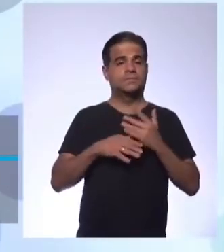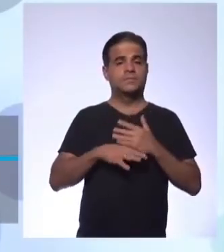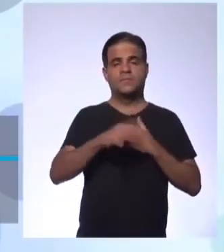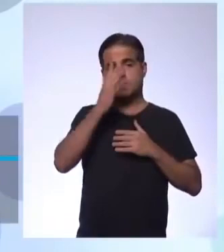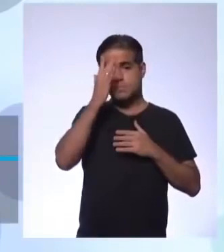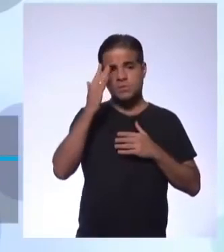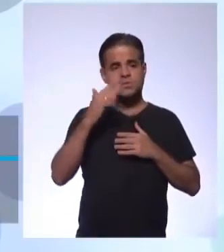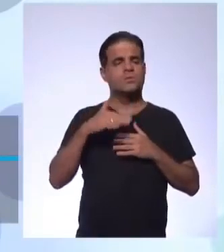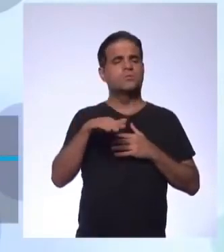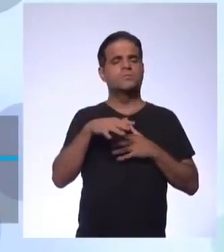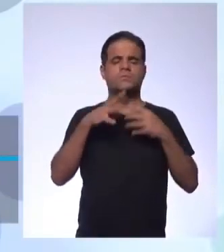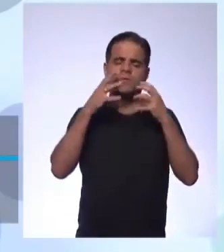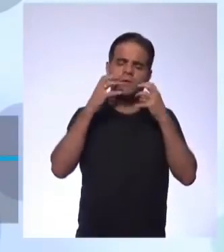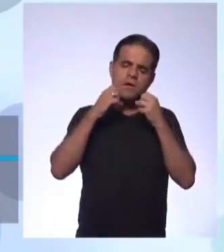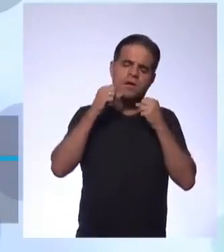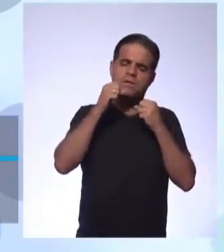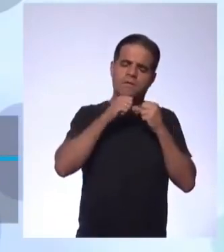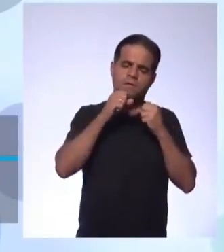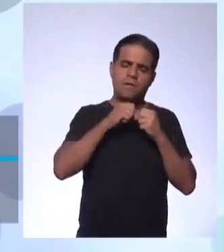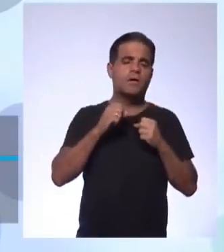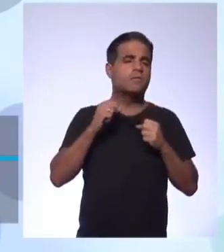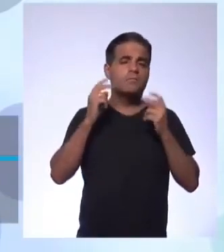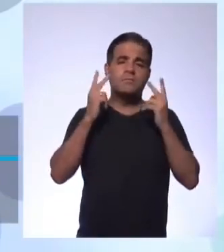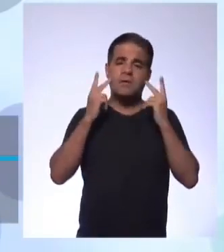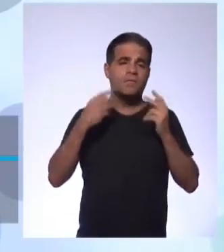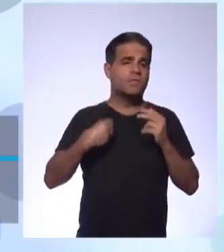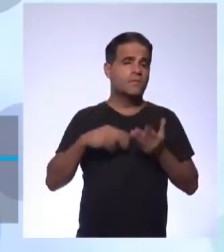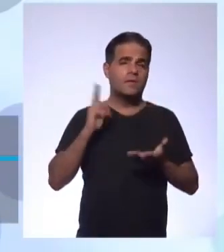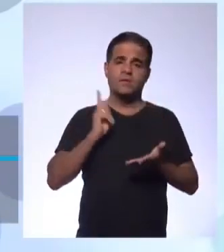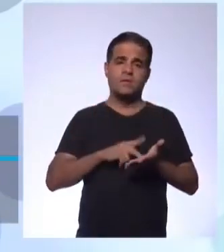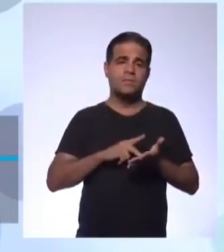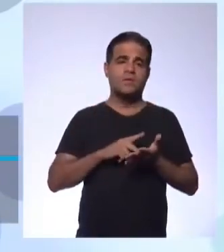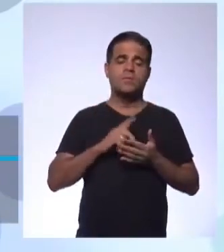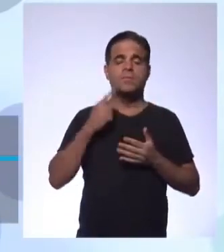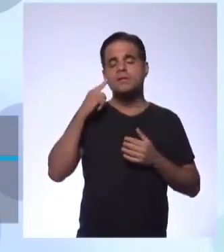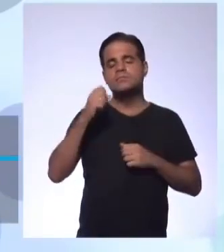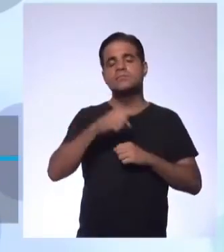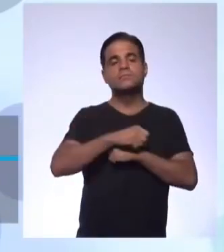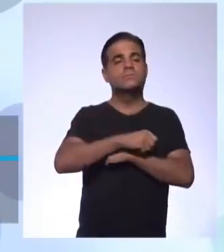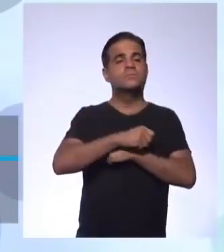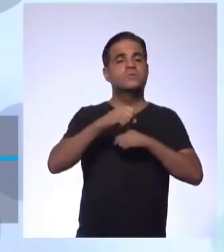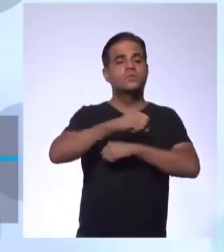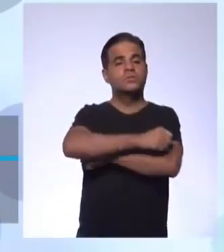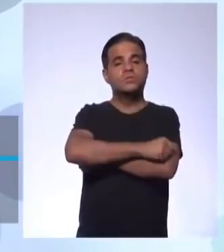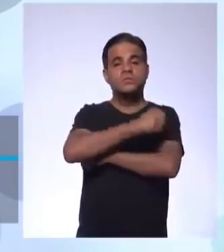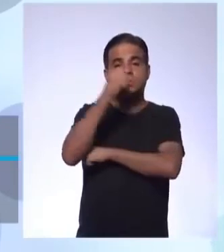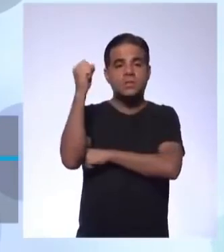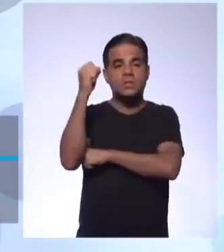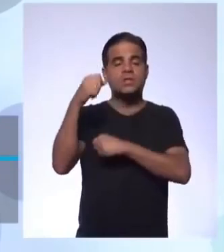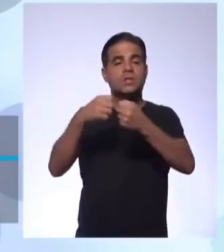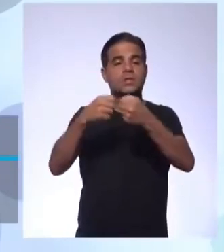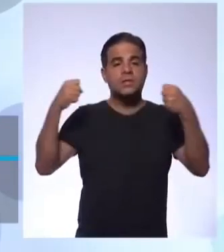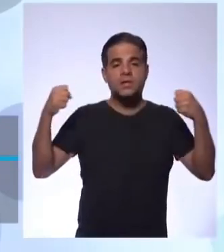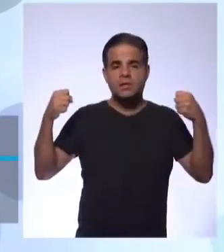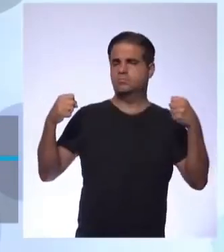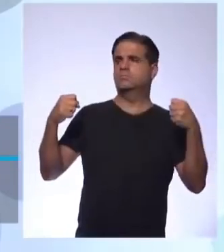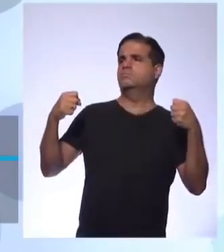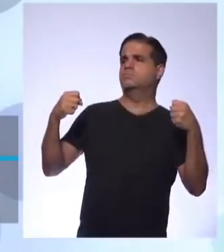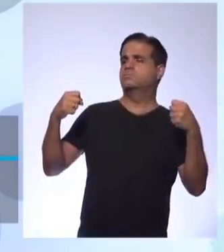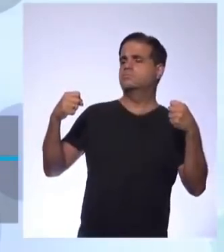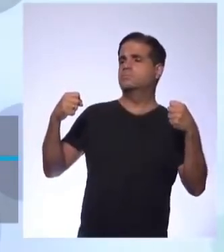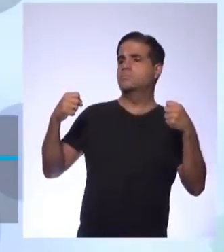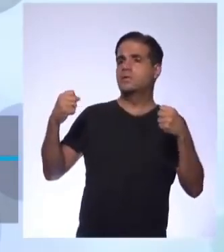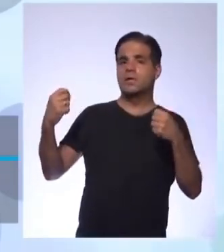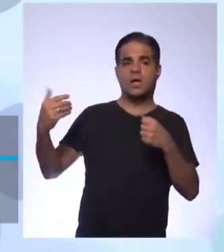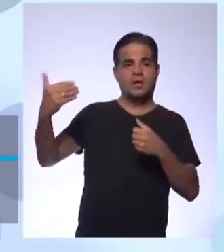pessoas envelhecem, as pessoas têm uma realidade normal, até que pela janela entra o ser mágico, que é o Peter Pan, que a